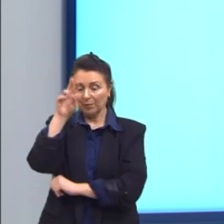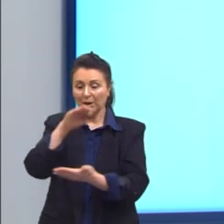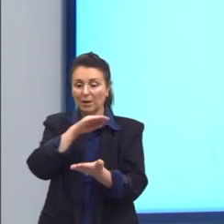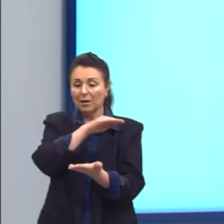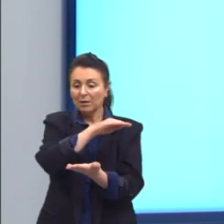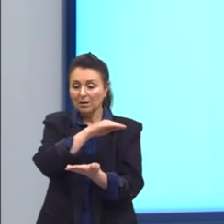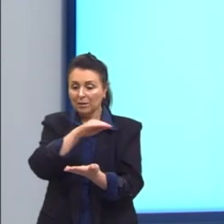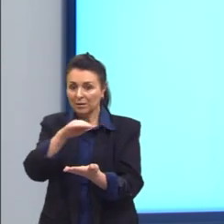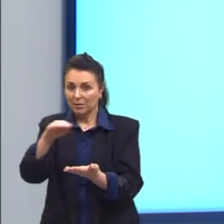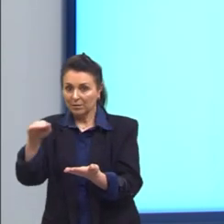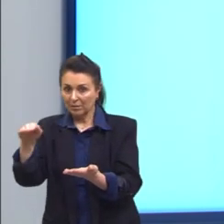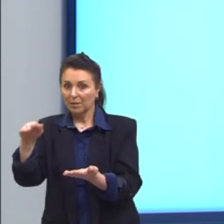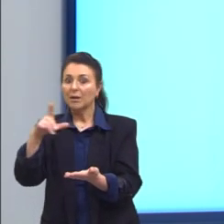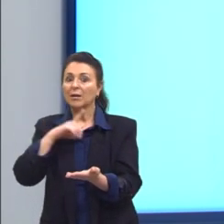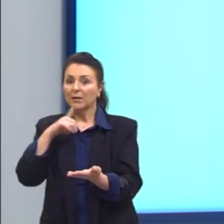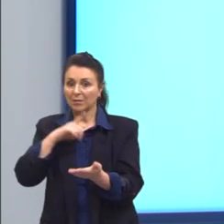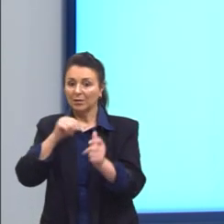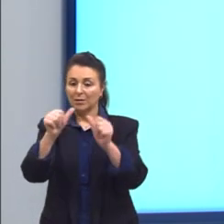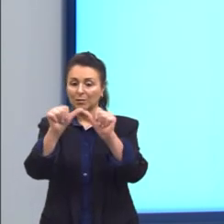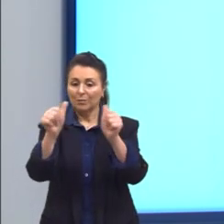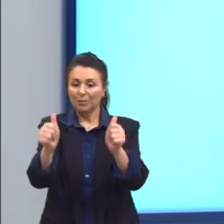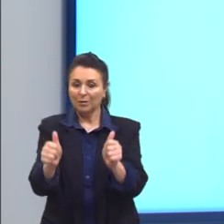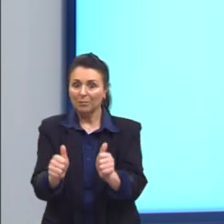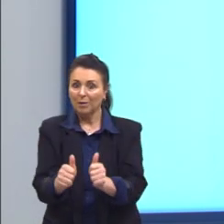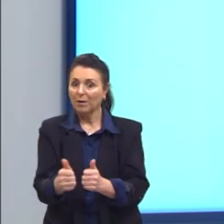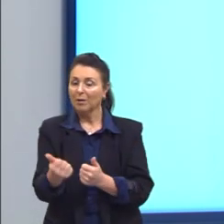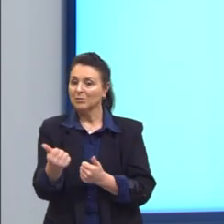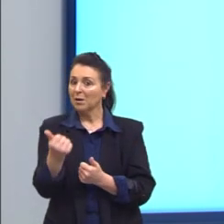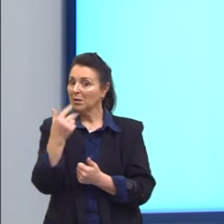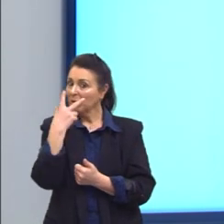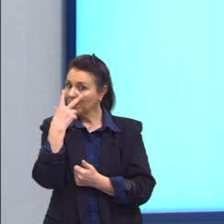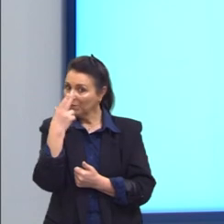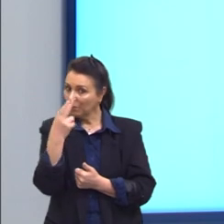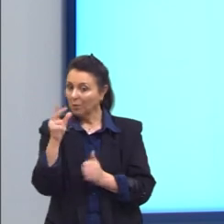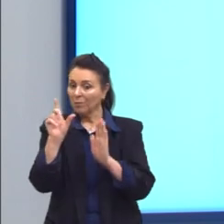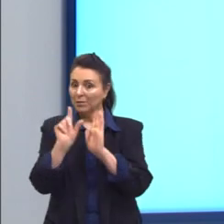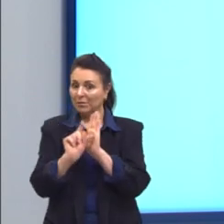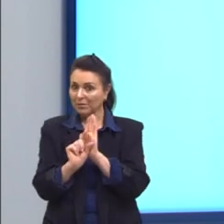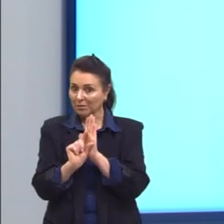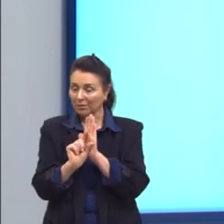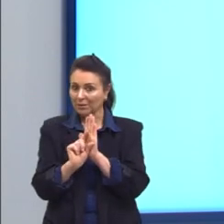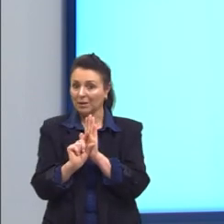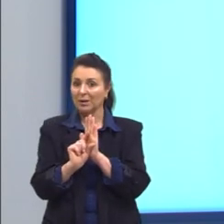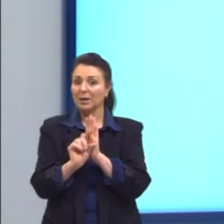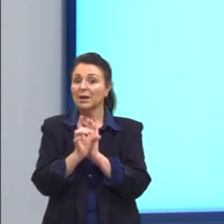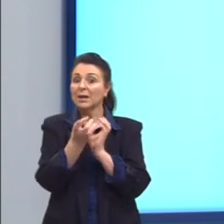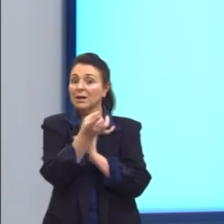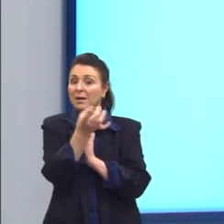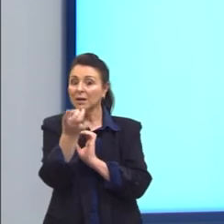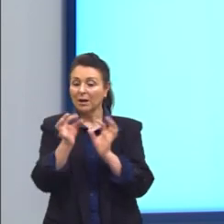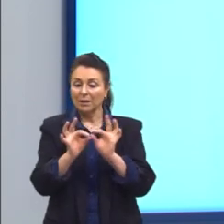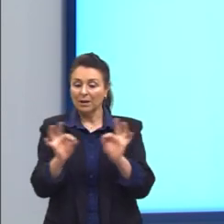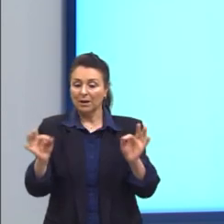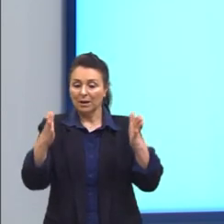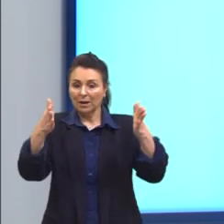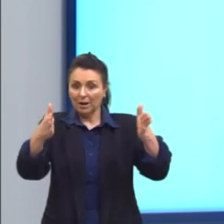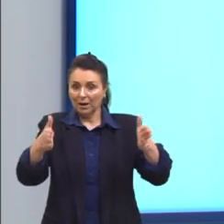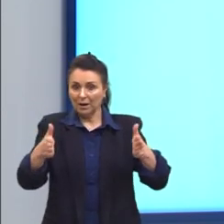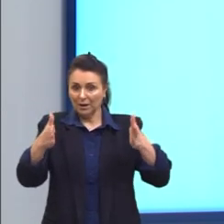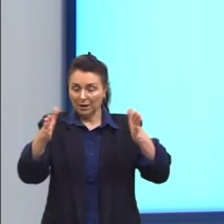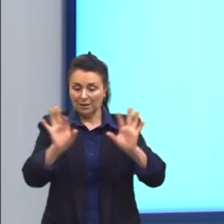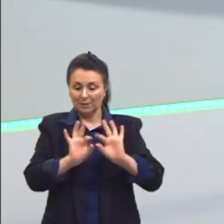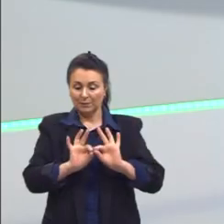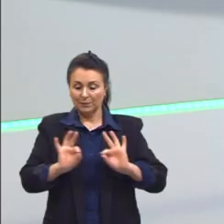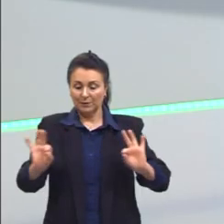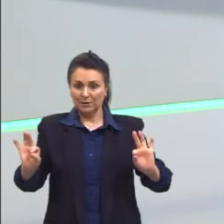secção a gente tem uma figura semelhante só que menor né e é cada esta desta secção aqui ela vai ser a